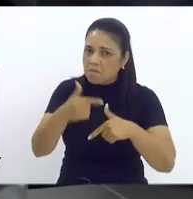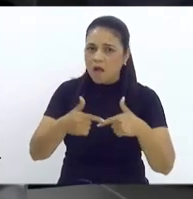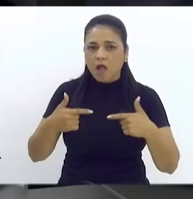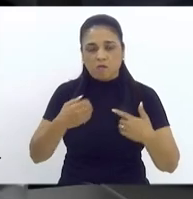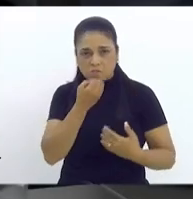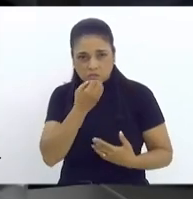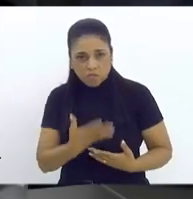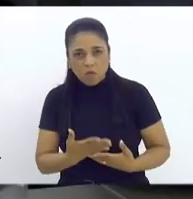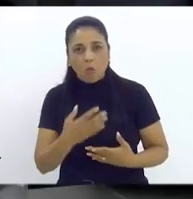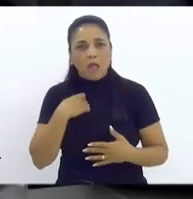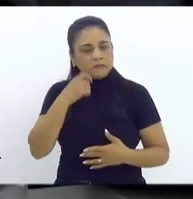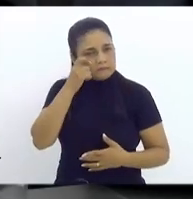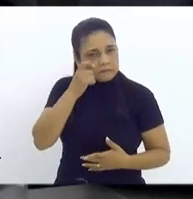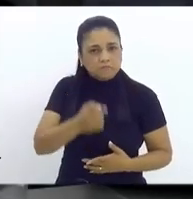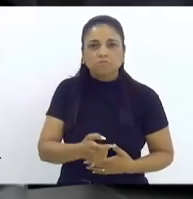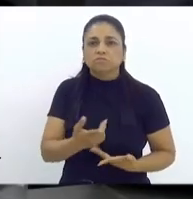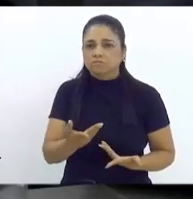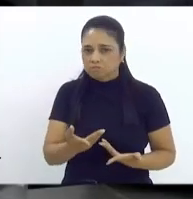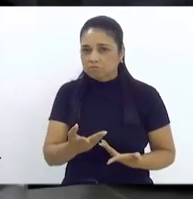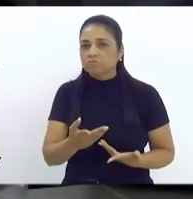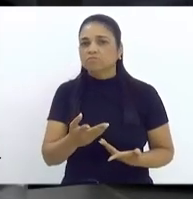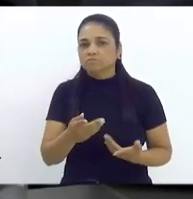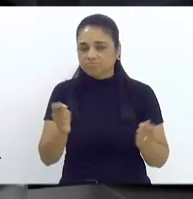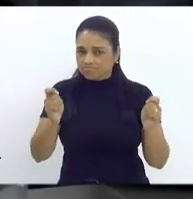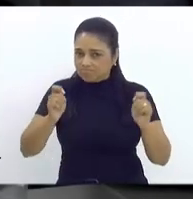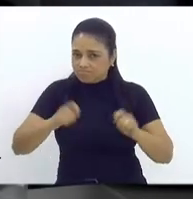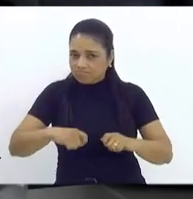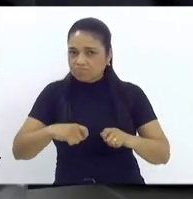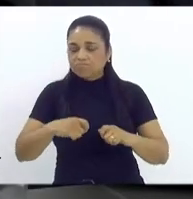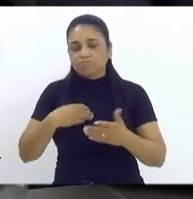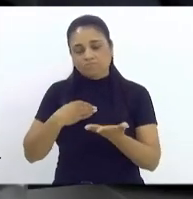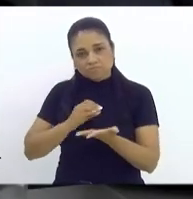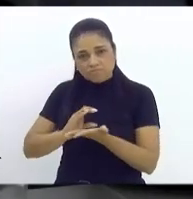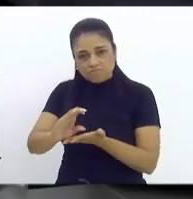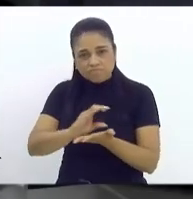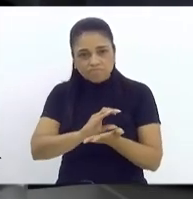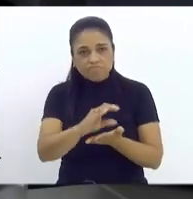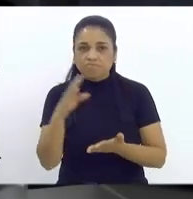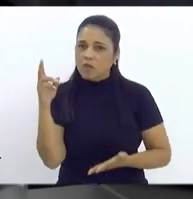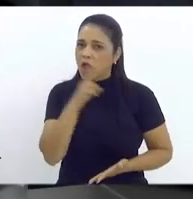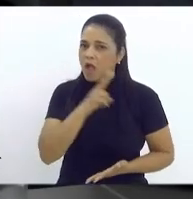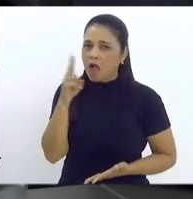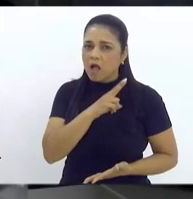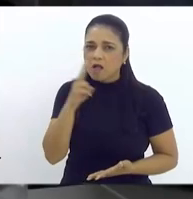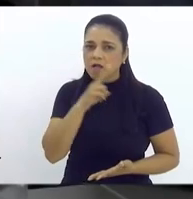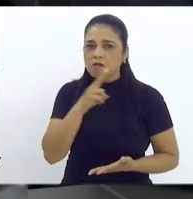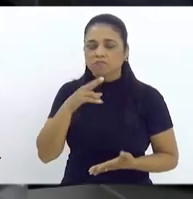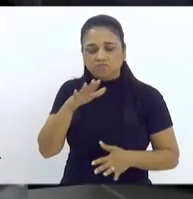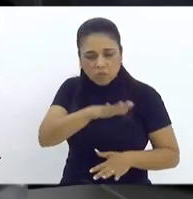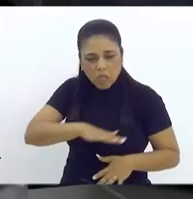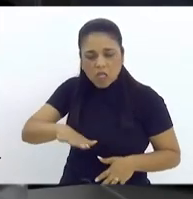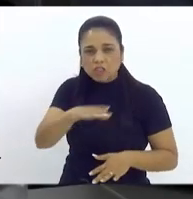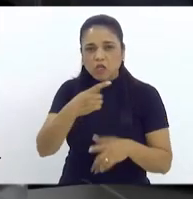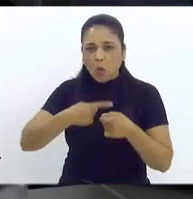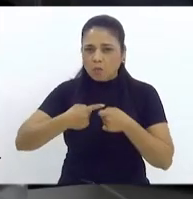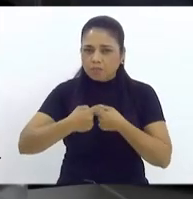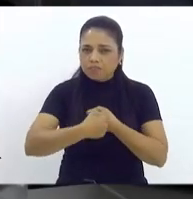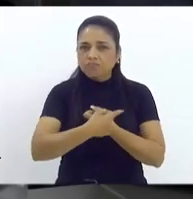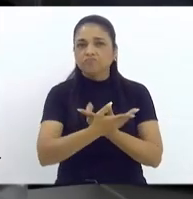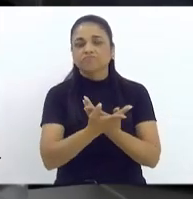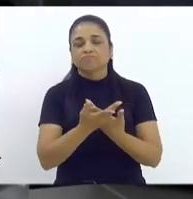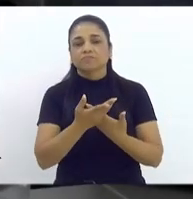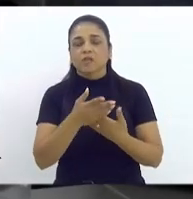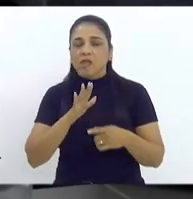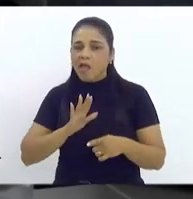Acho que isso é interessante, entendeu? Que possa vocês investir mais rapidamente também nessas regiões, né? Que